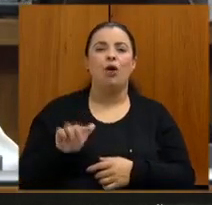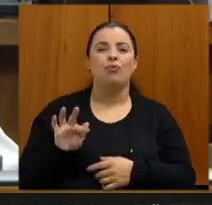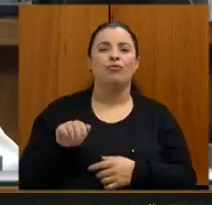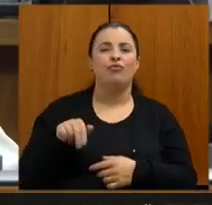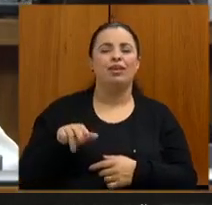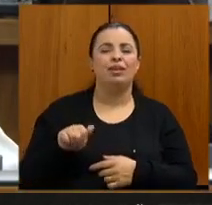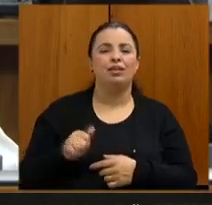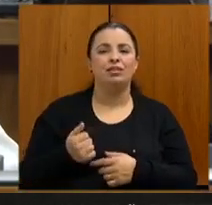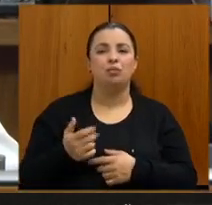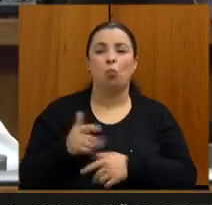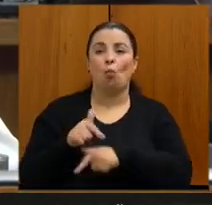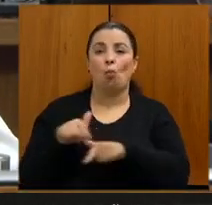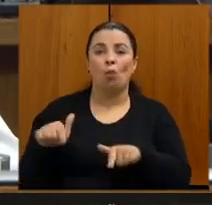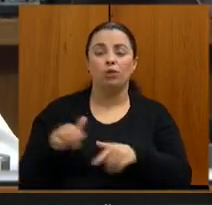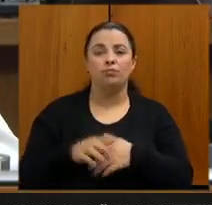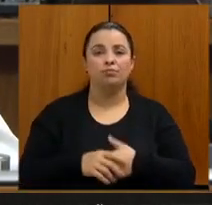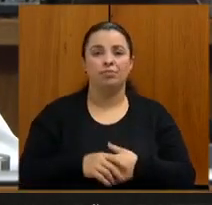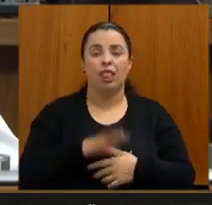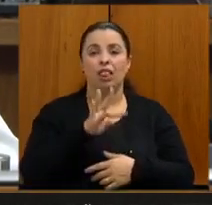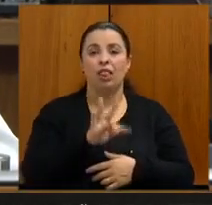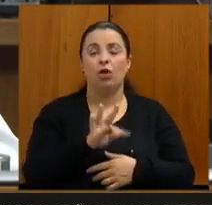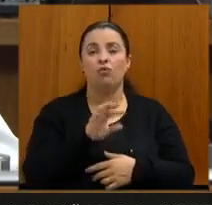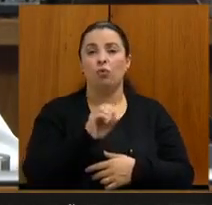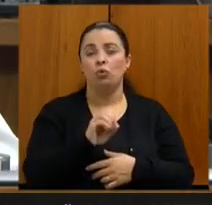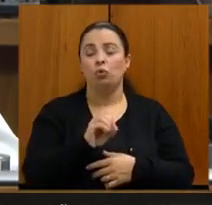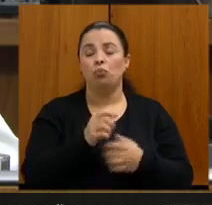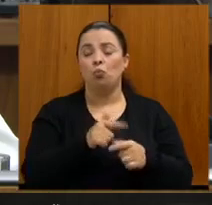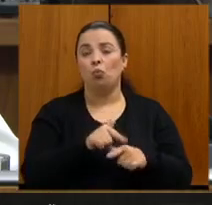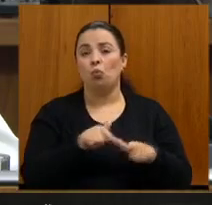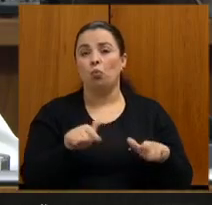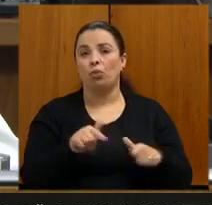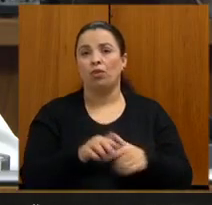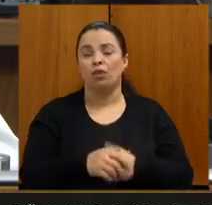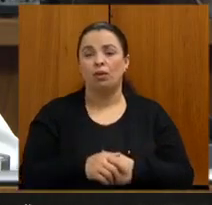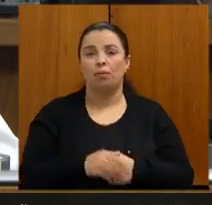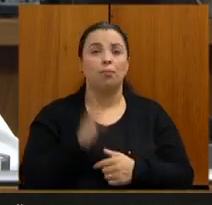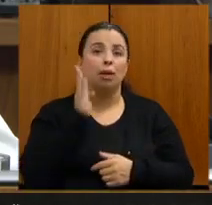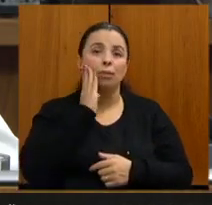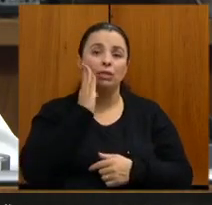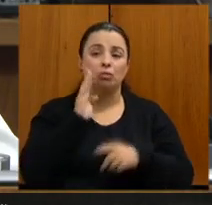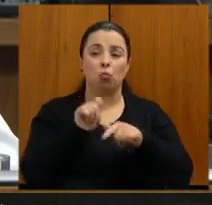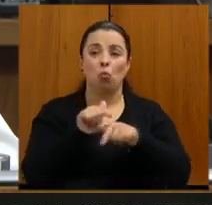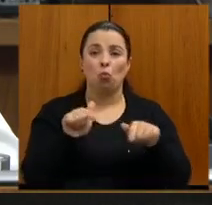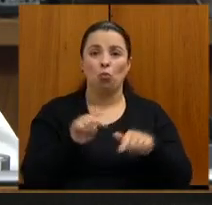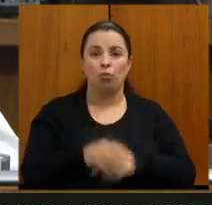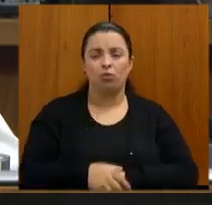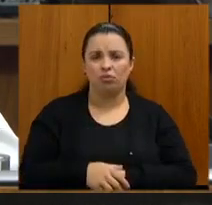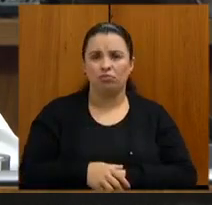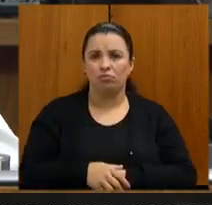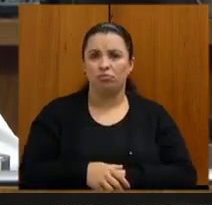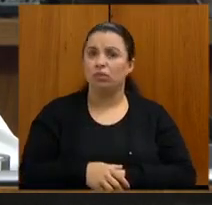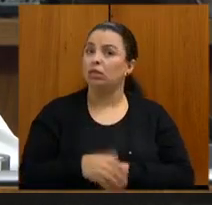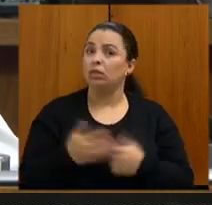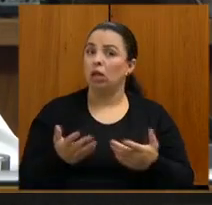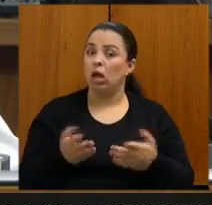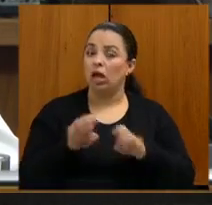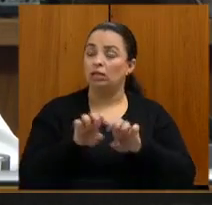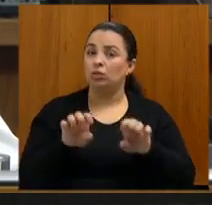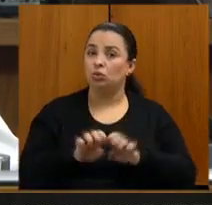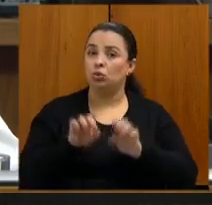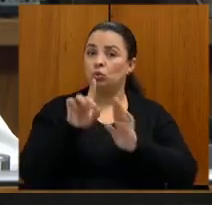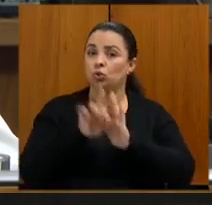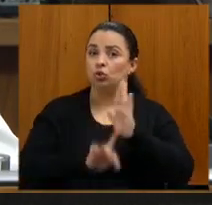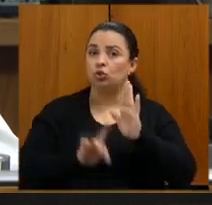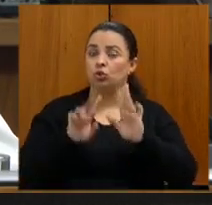Juiz de Fora da cidade a Teófilo Otoni só pedra enorme de recriar a estrutura da secretaria de revisões e recriar também são